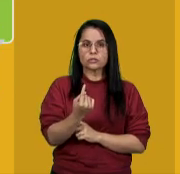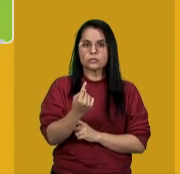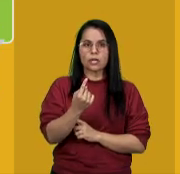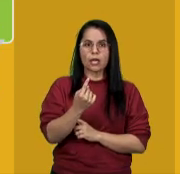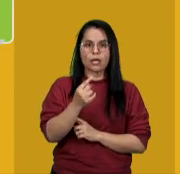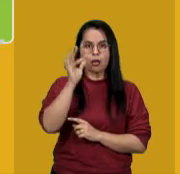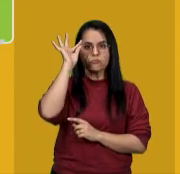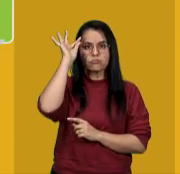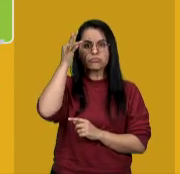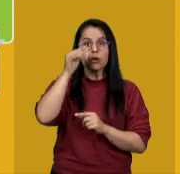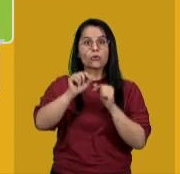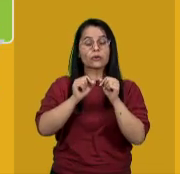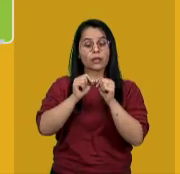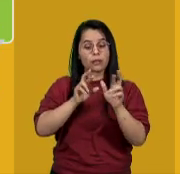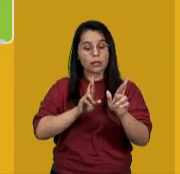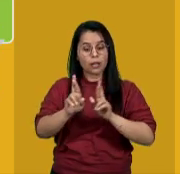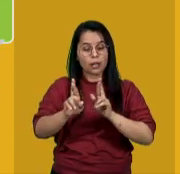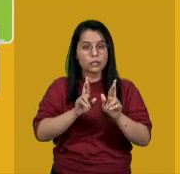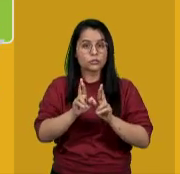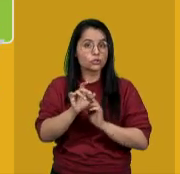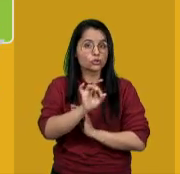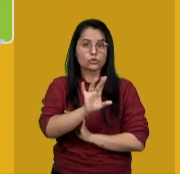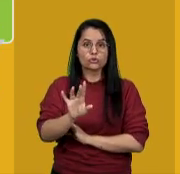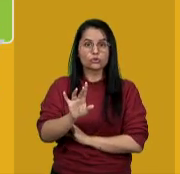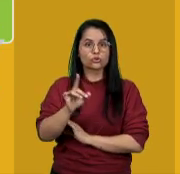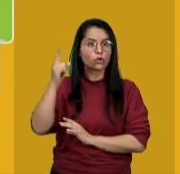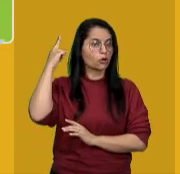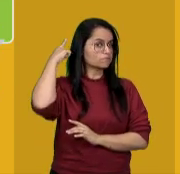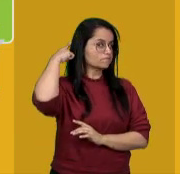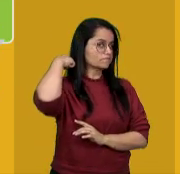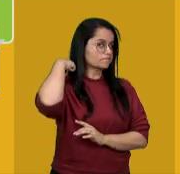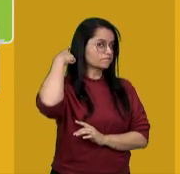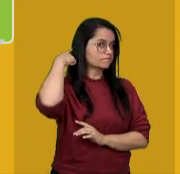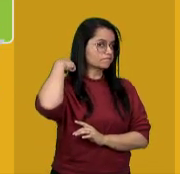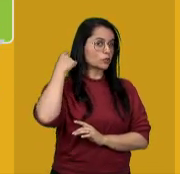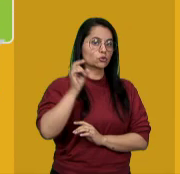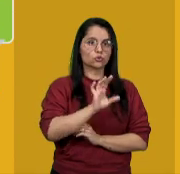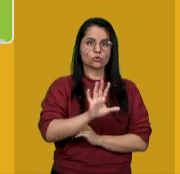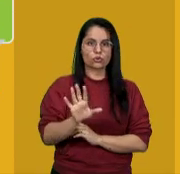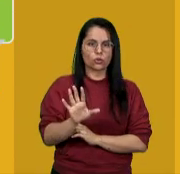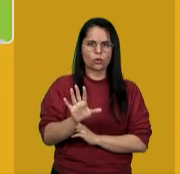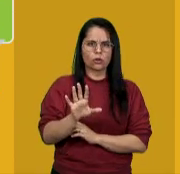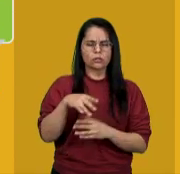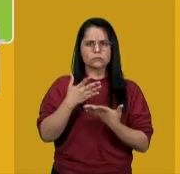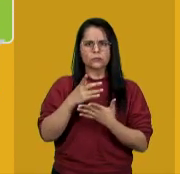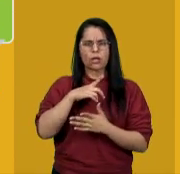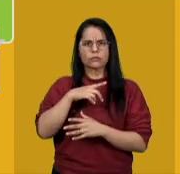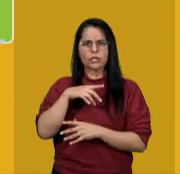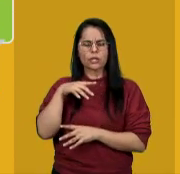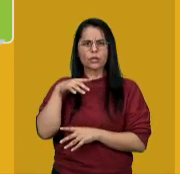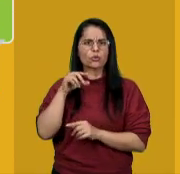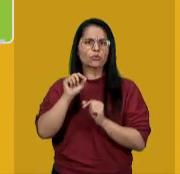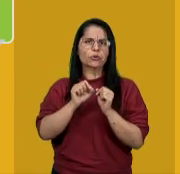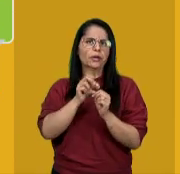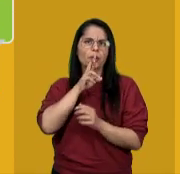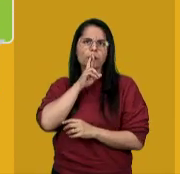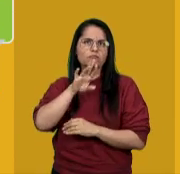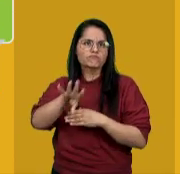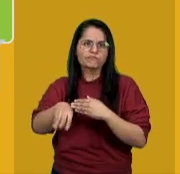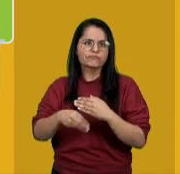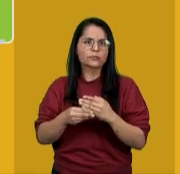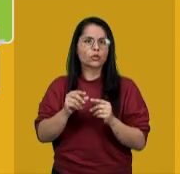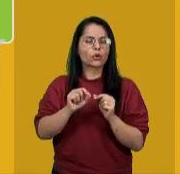rápidas, que envolvem apenas a medula espinhal. Então, numa resposta completa, vamos pensar